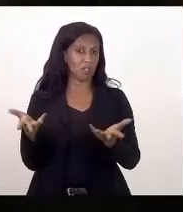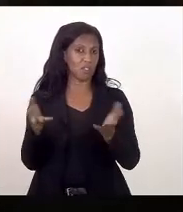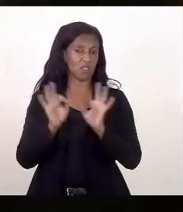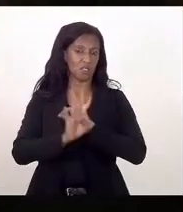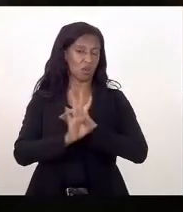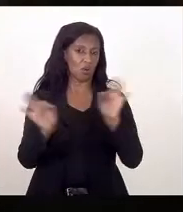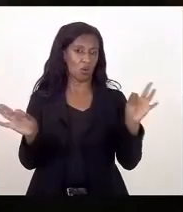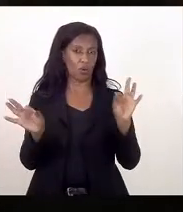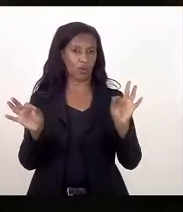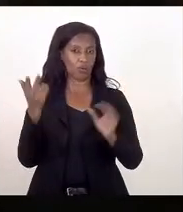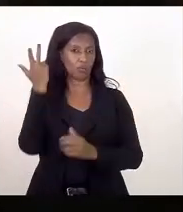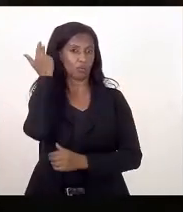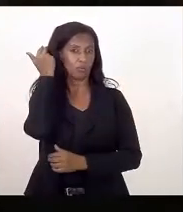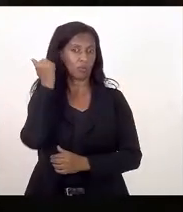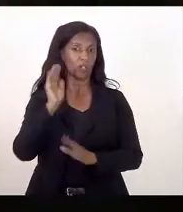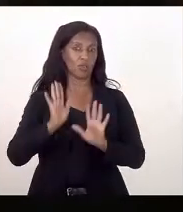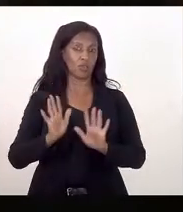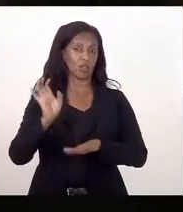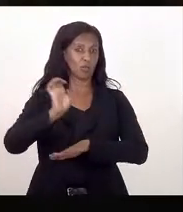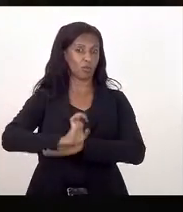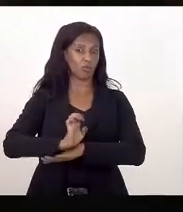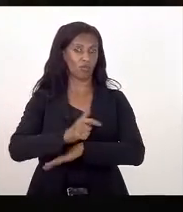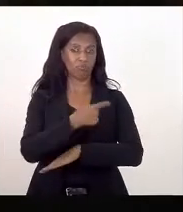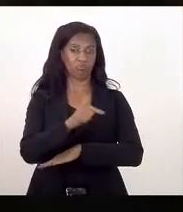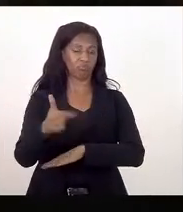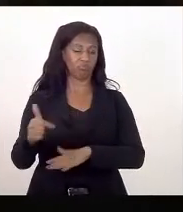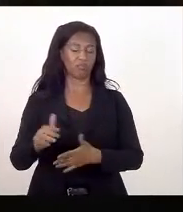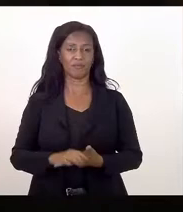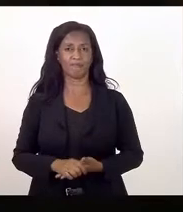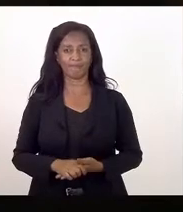deputado Eliomar, só que tem que esse Estado não existe.